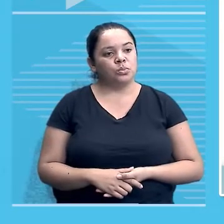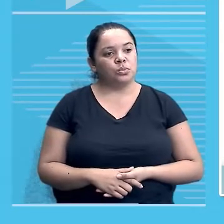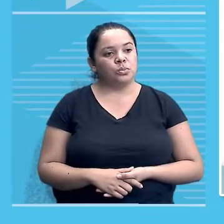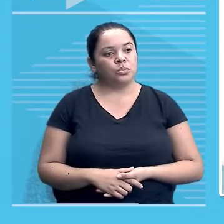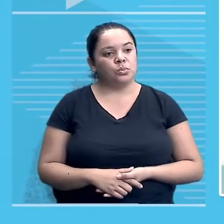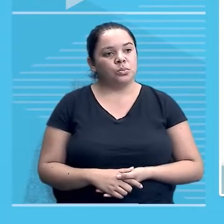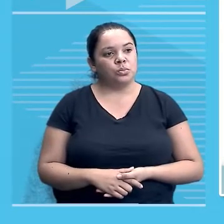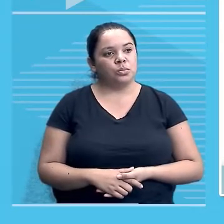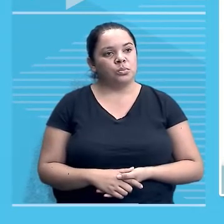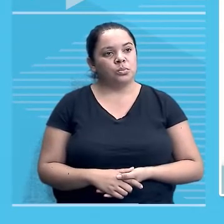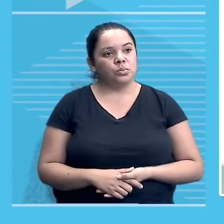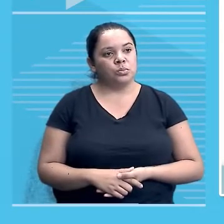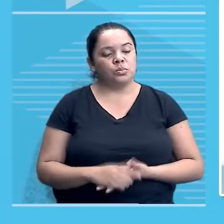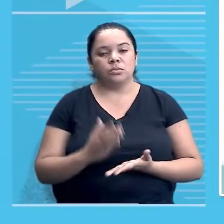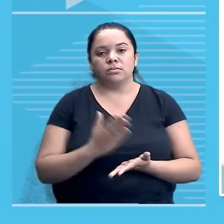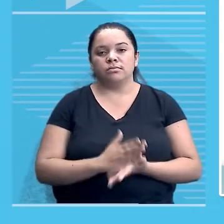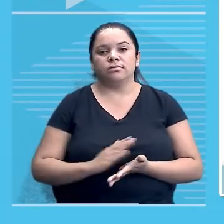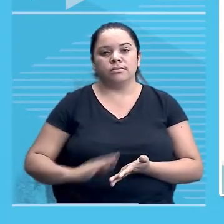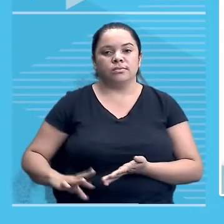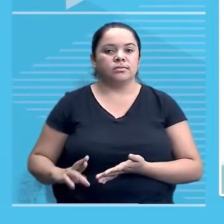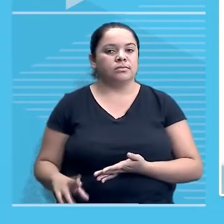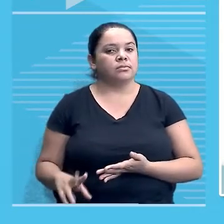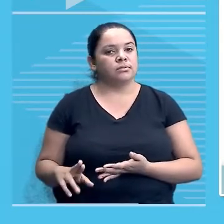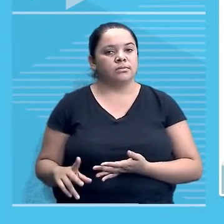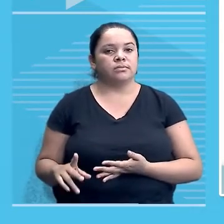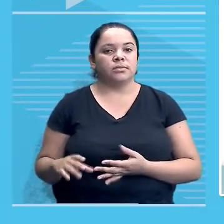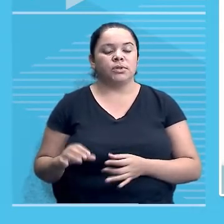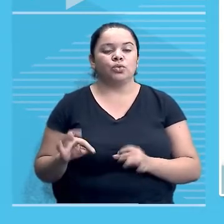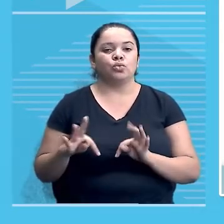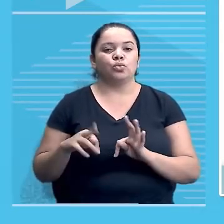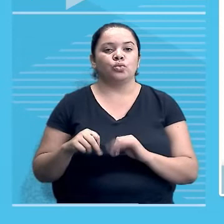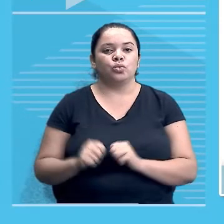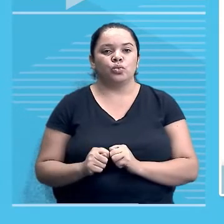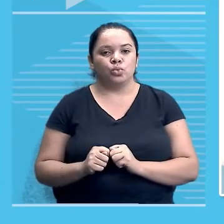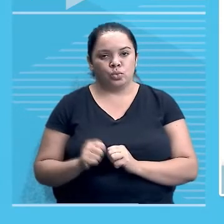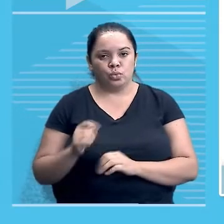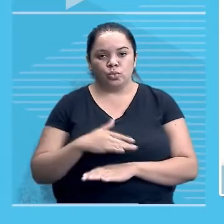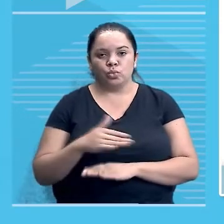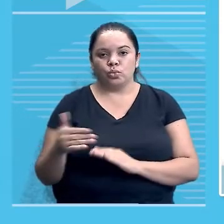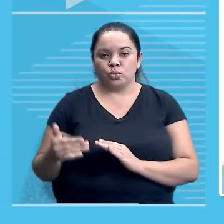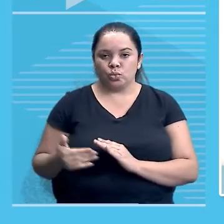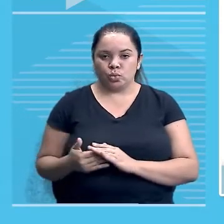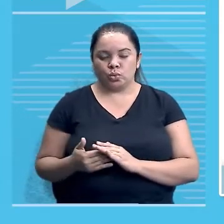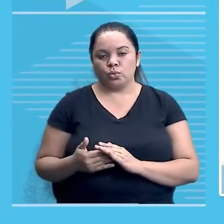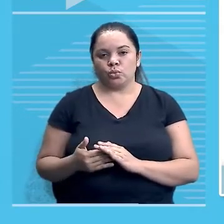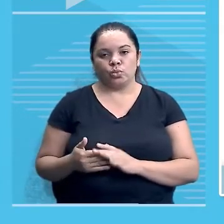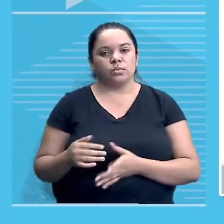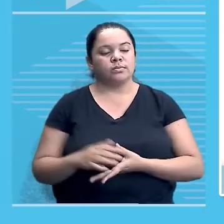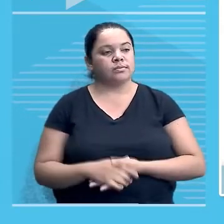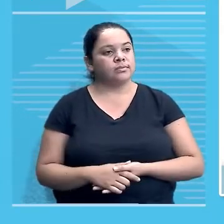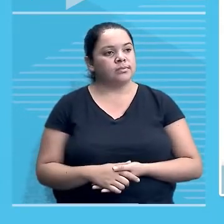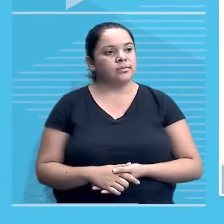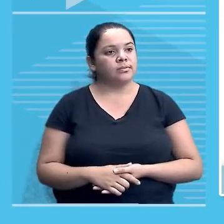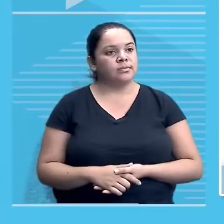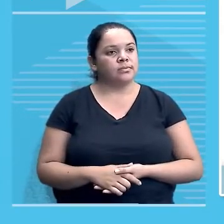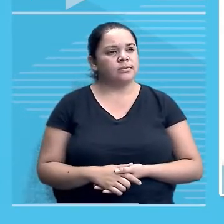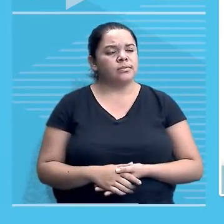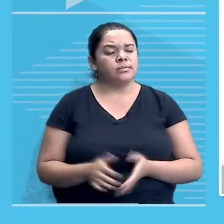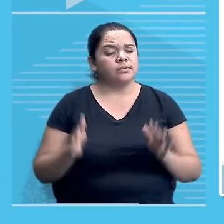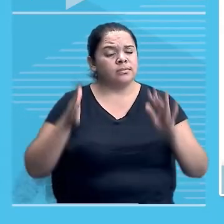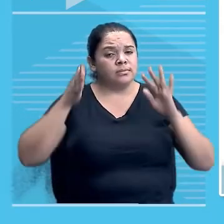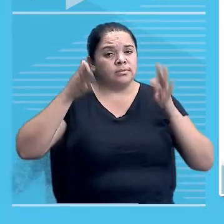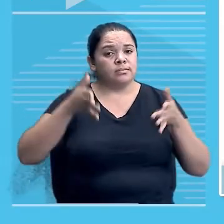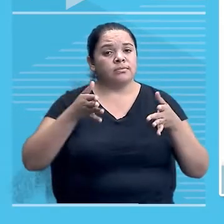Não de uma parte dele, mas sim do corpo completo. Eu estou dando ênfase nessa parte, por